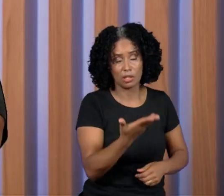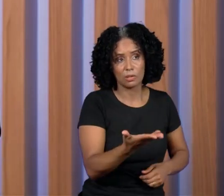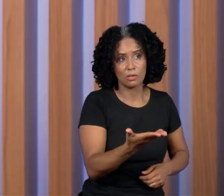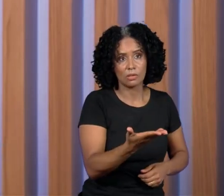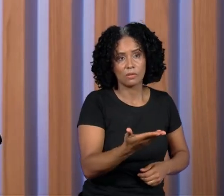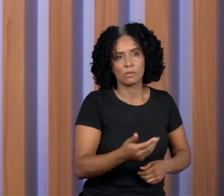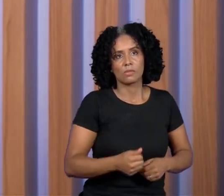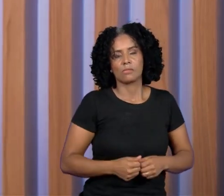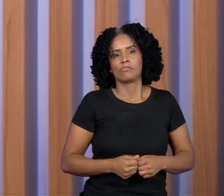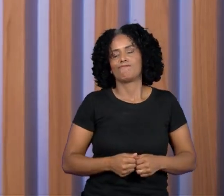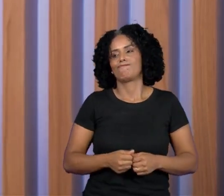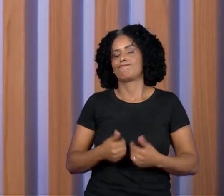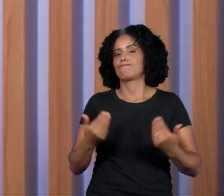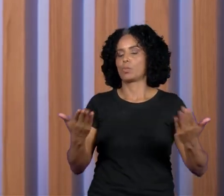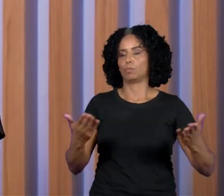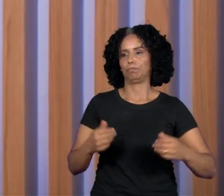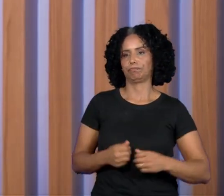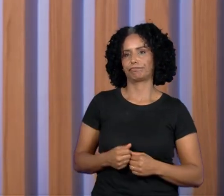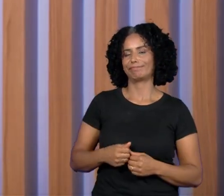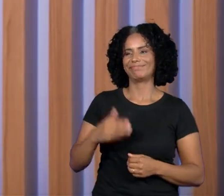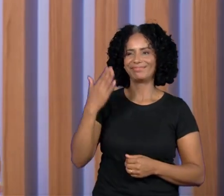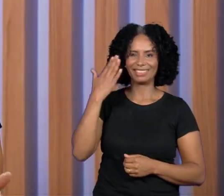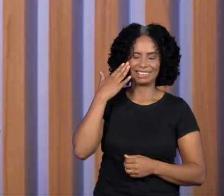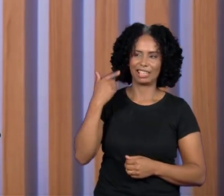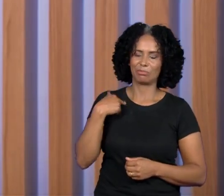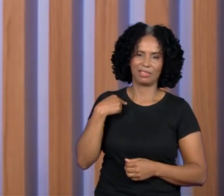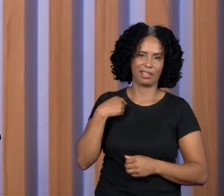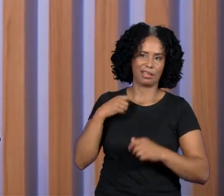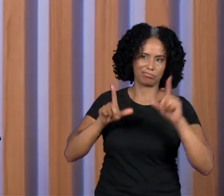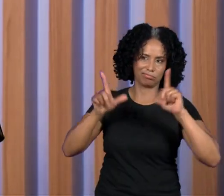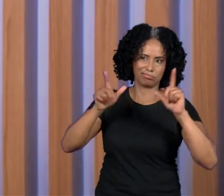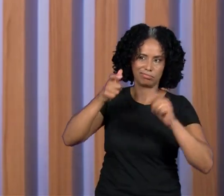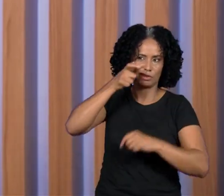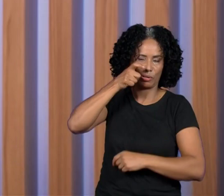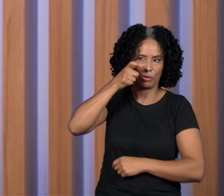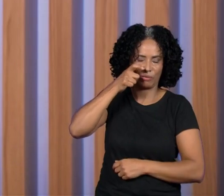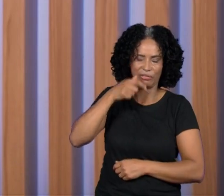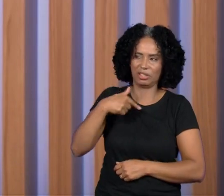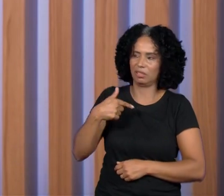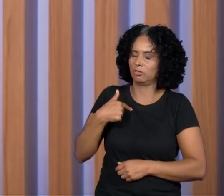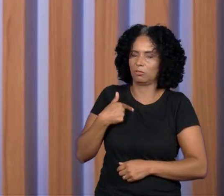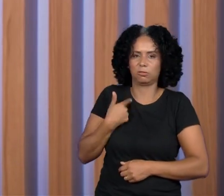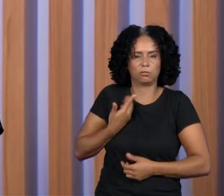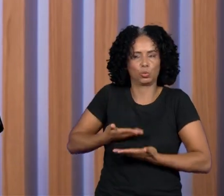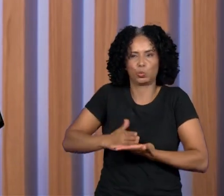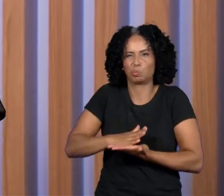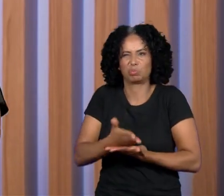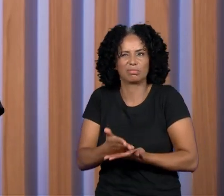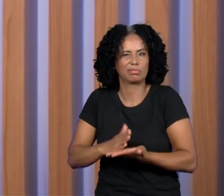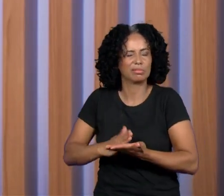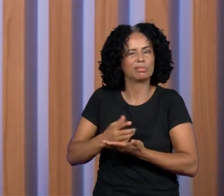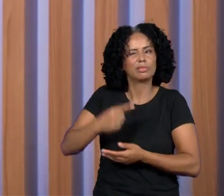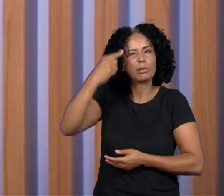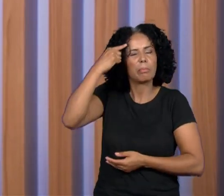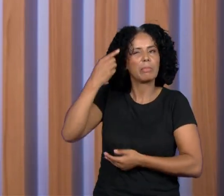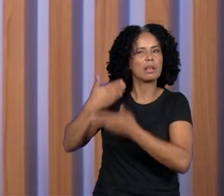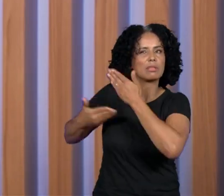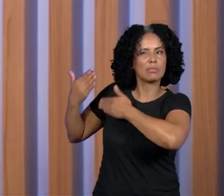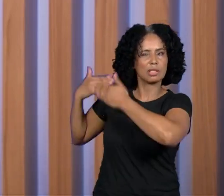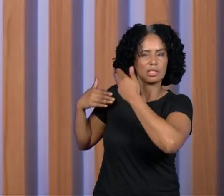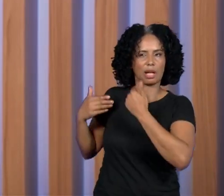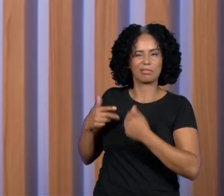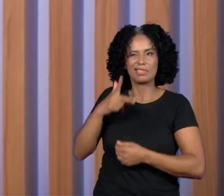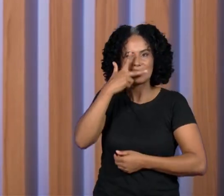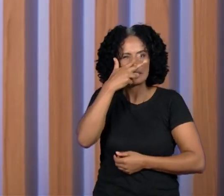só a gente, ouvindo esses relatos, a gente fica aterrorizado, porque, infelizmente, quando mexe com privilégio, é só olhar lá atrás. Será que os senhores